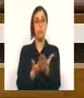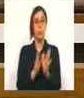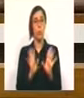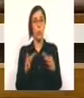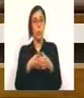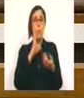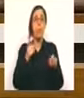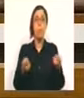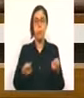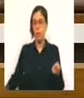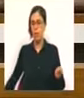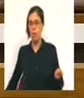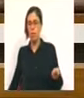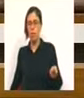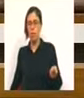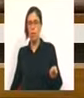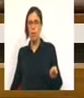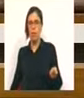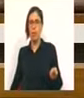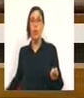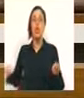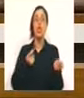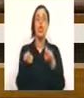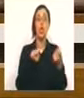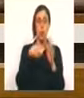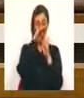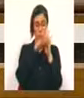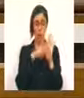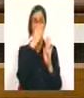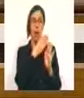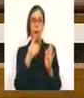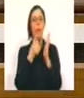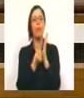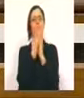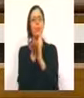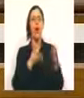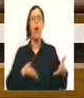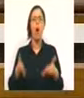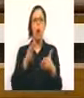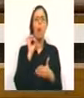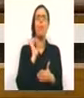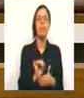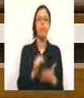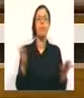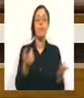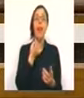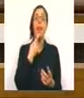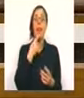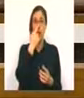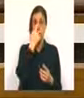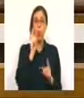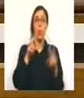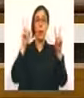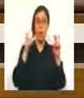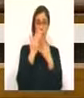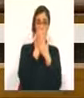comissões de coordenação, aos gestores dos programas operacionais, um conjunto de orientações em que ditava,